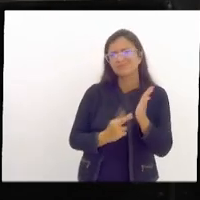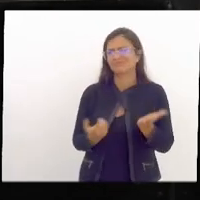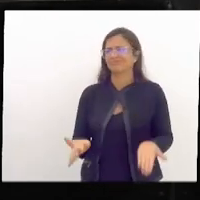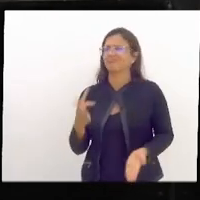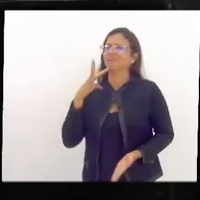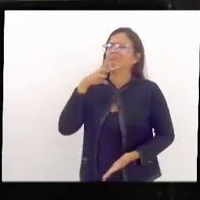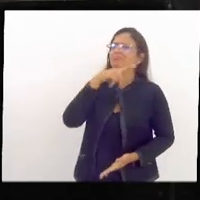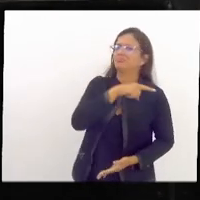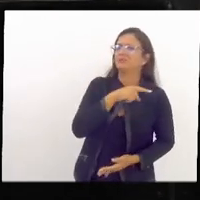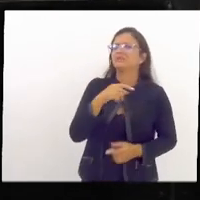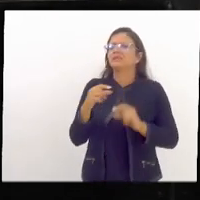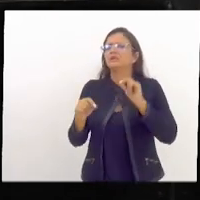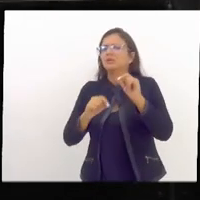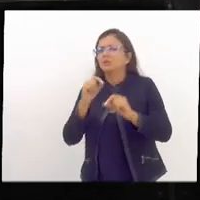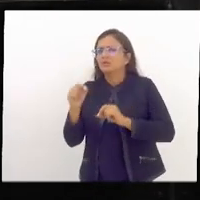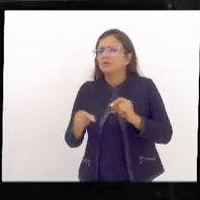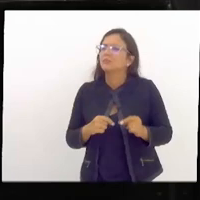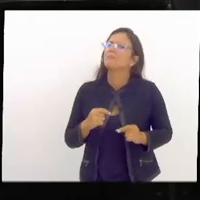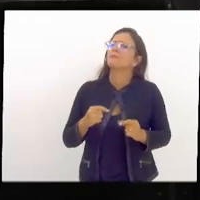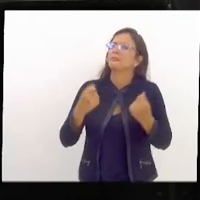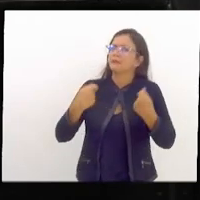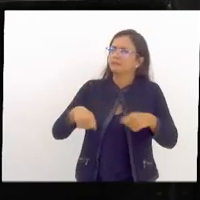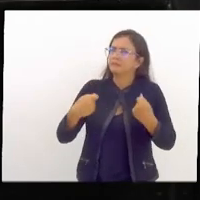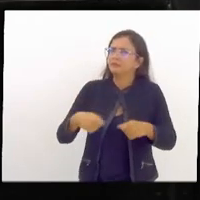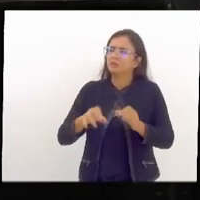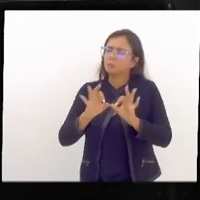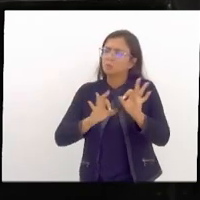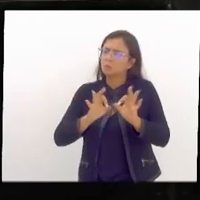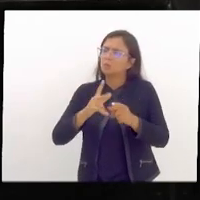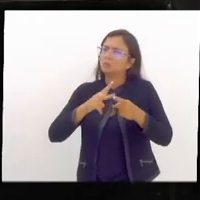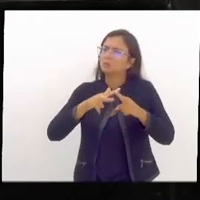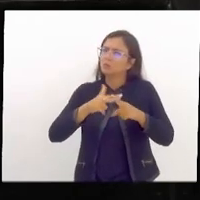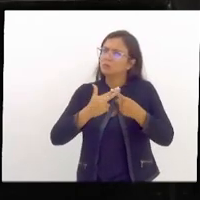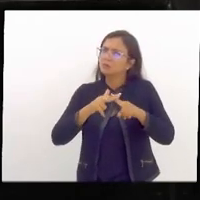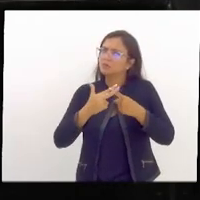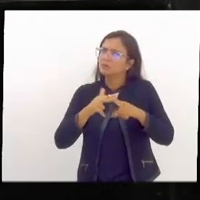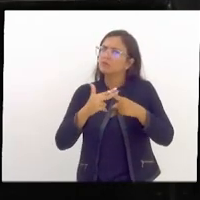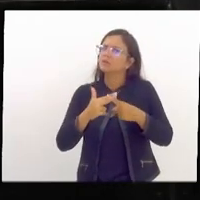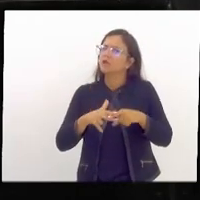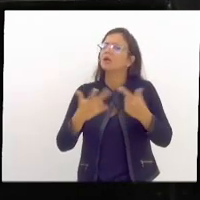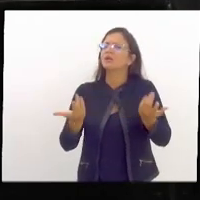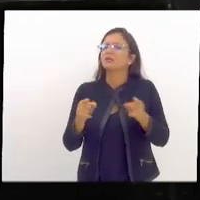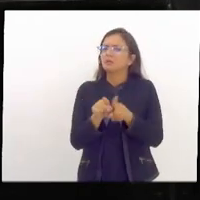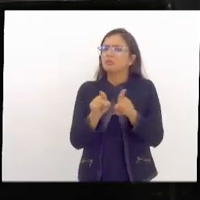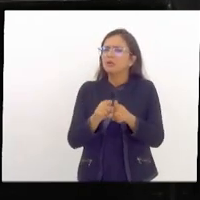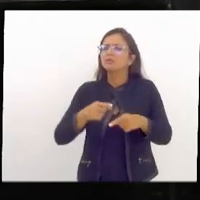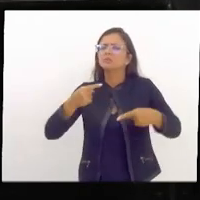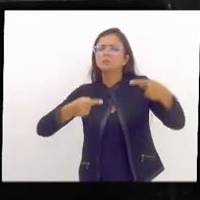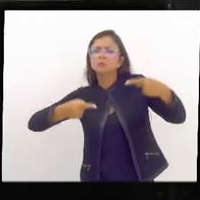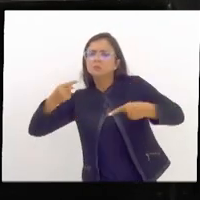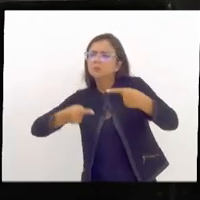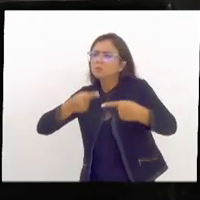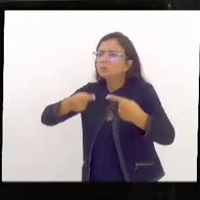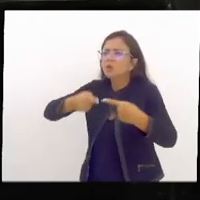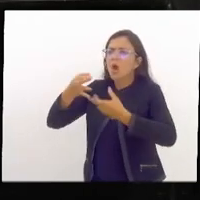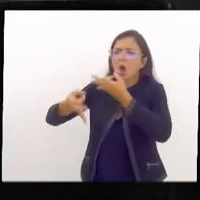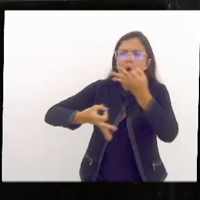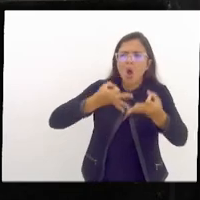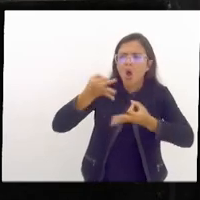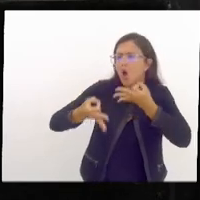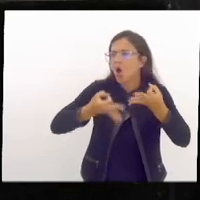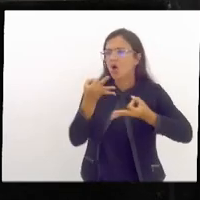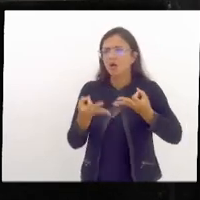isso carece de um aperfeiçoamento, carece de uma discussão. Quero dizer que acho